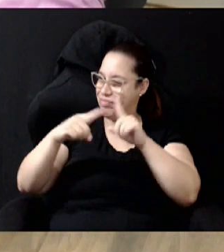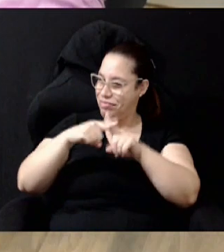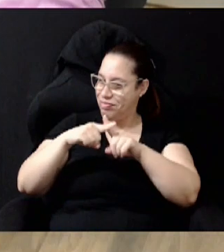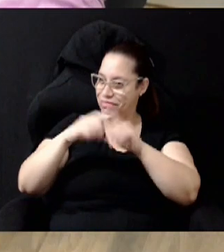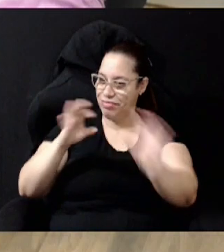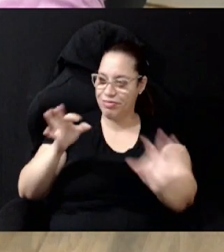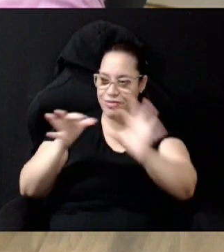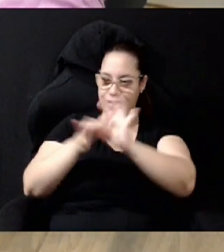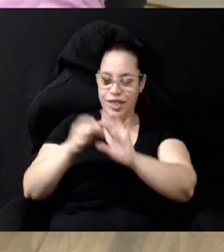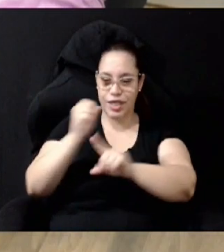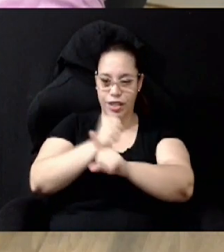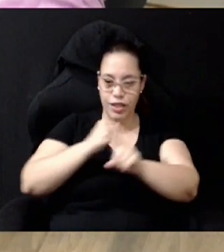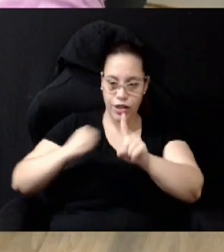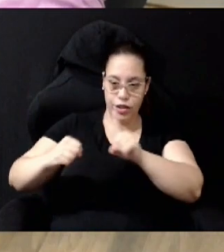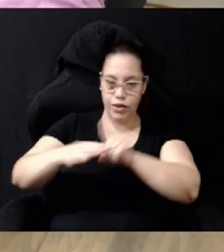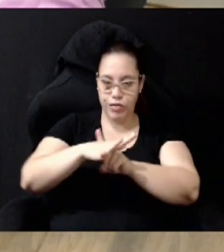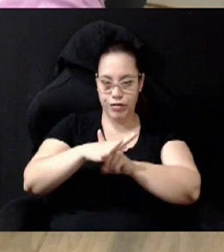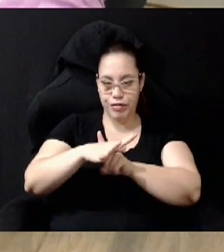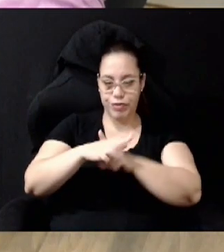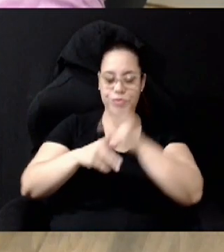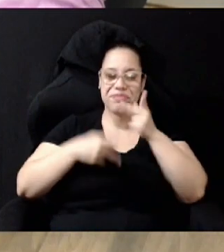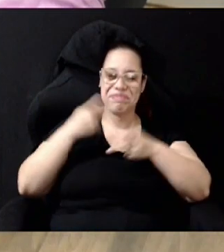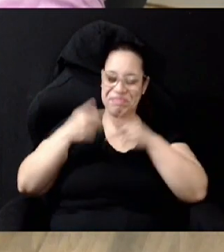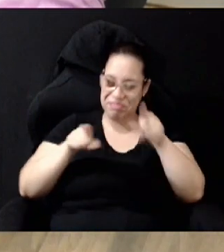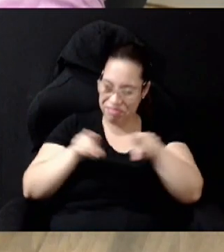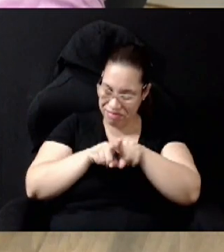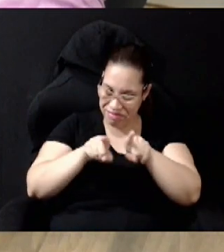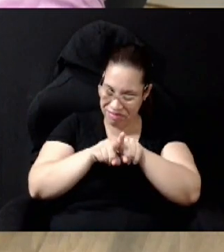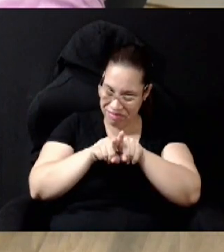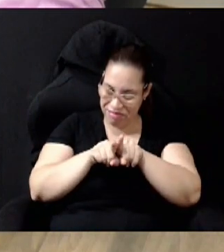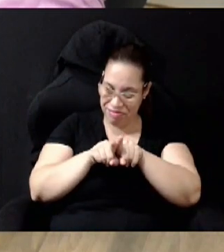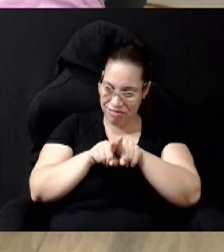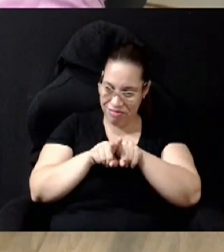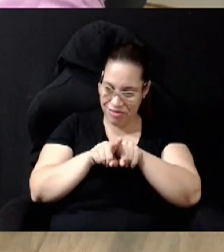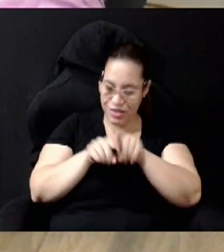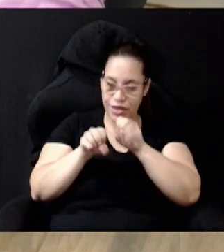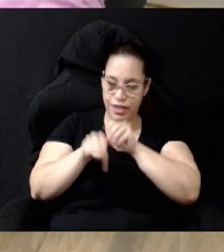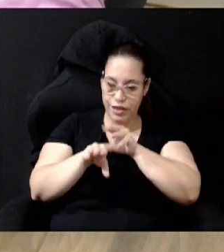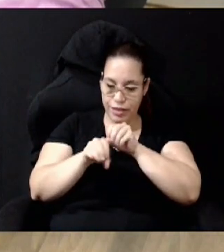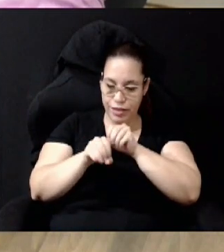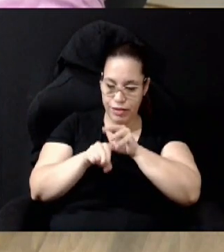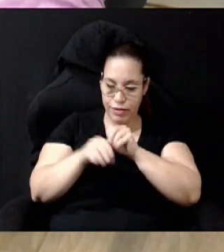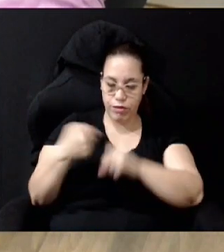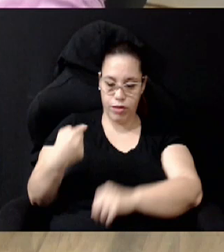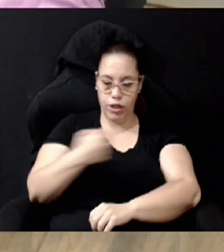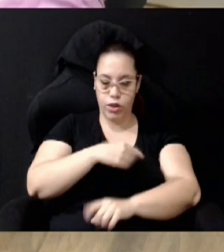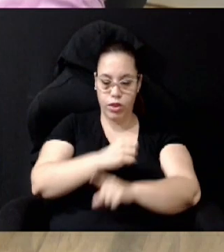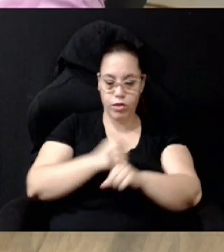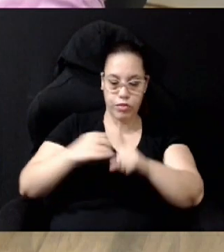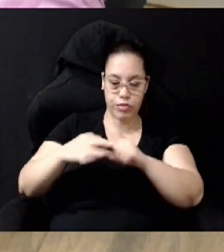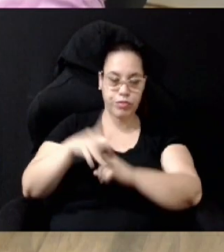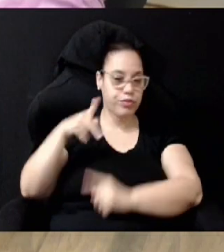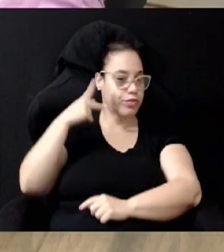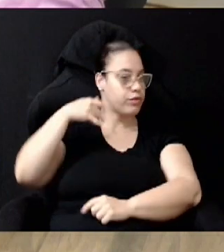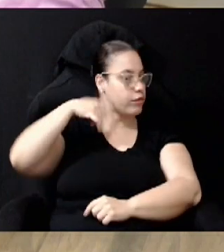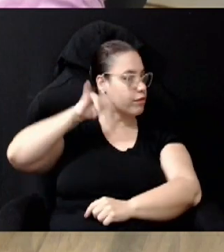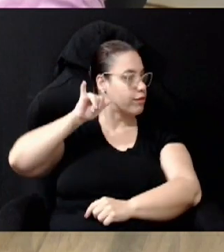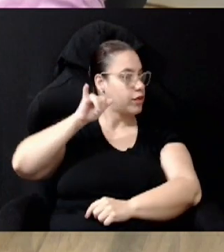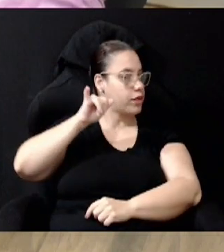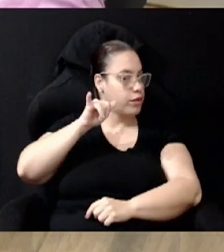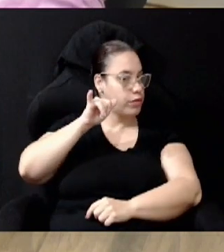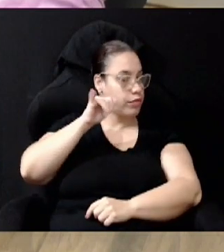sociedade, que nós falamos tanto aqui também sobre essa questão de educação para a nossa sociedade. Vereador Paulo Búfalo, também quero